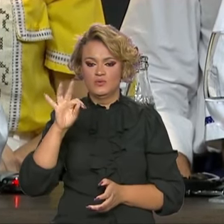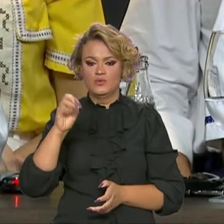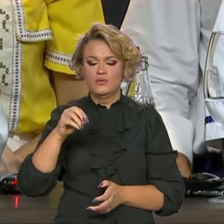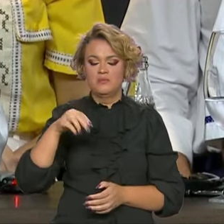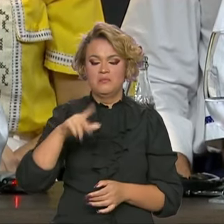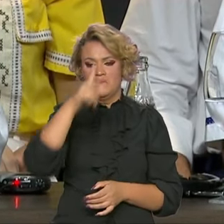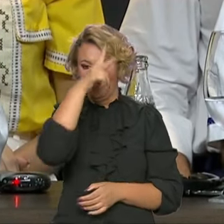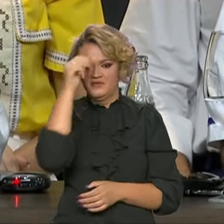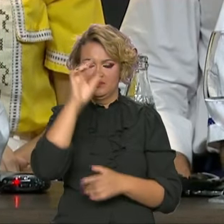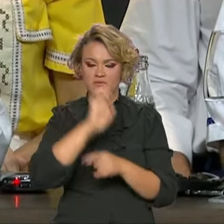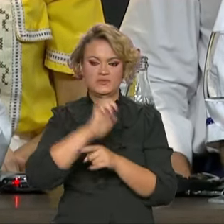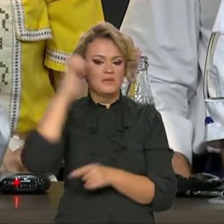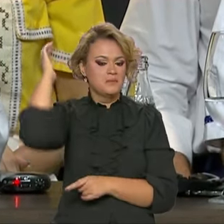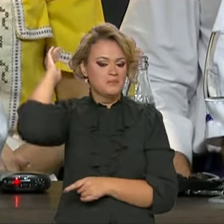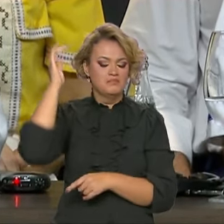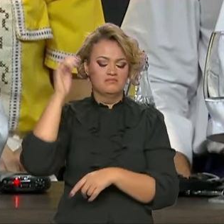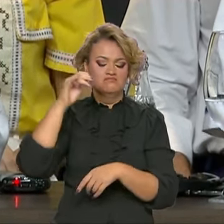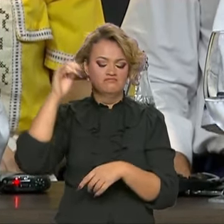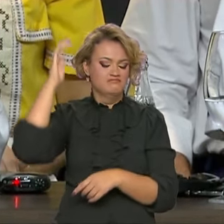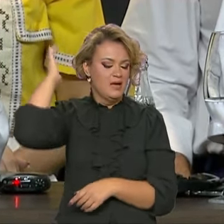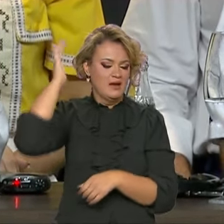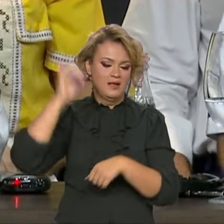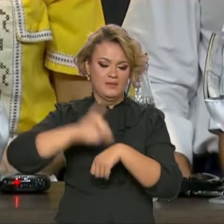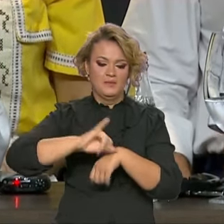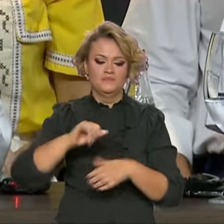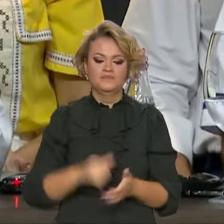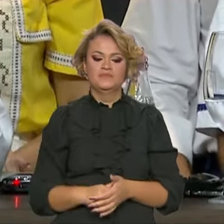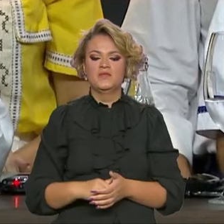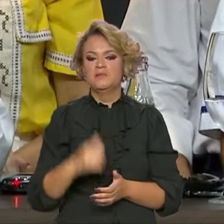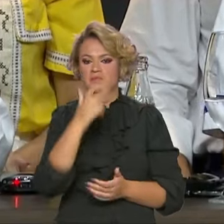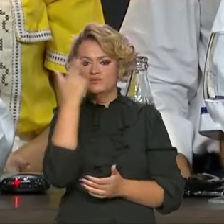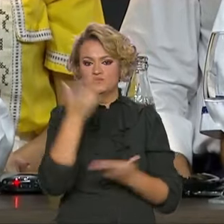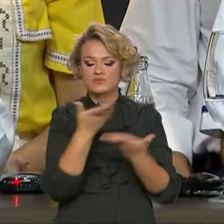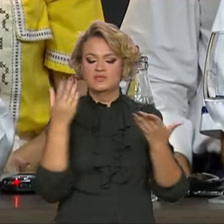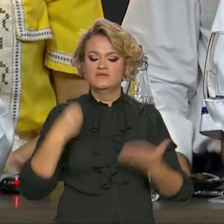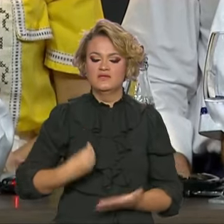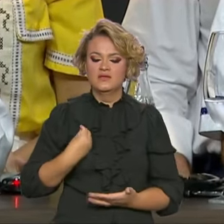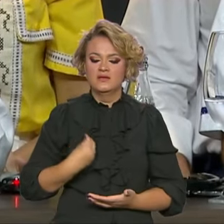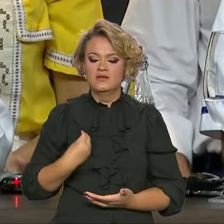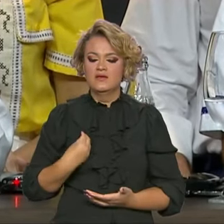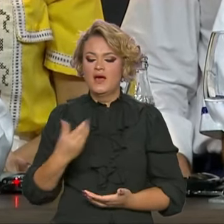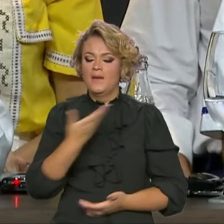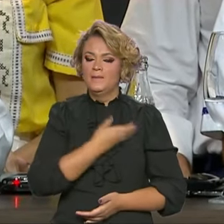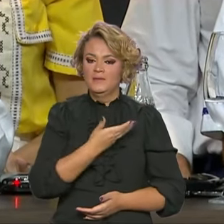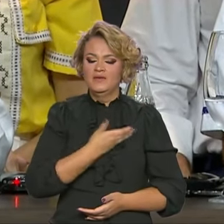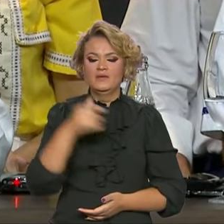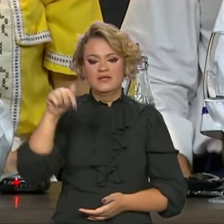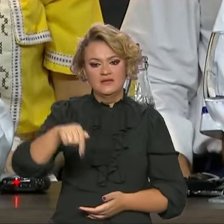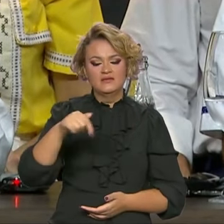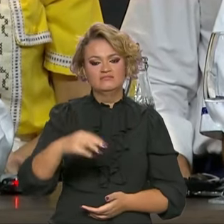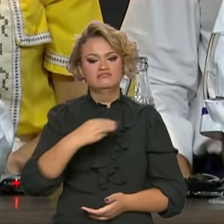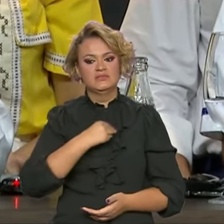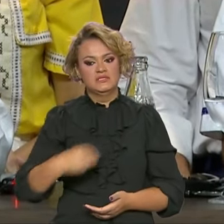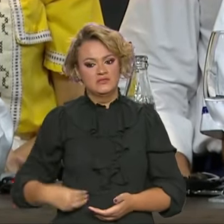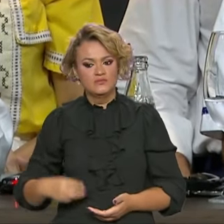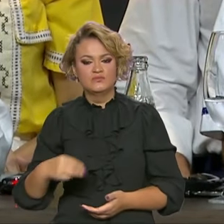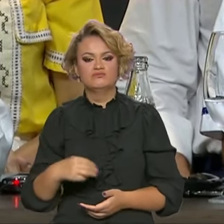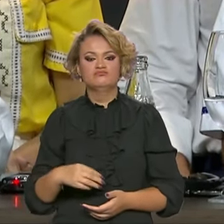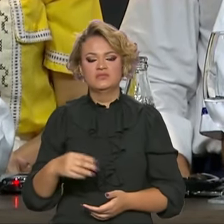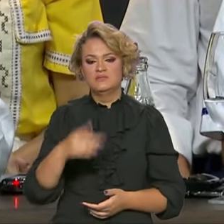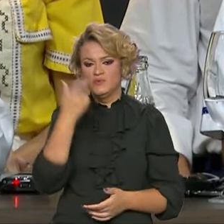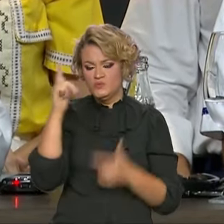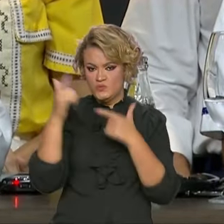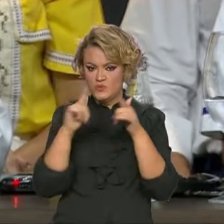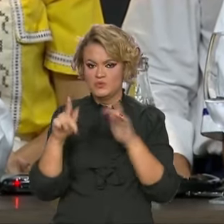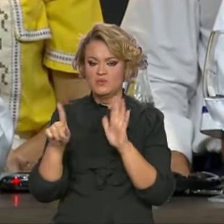de Belém, senhoras e senhores, amigos, presidentes, ministros e senhoras